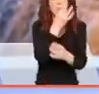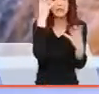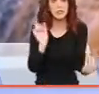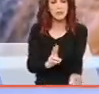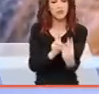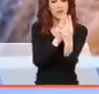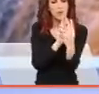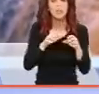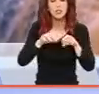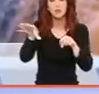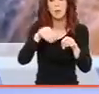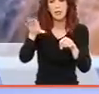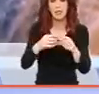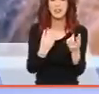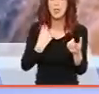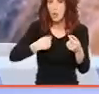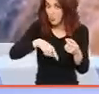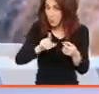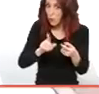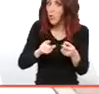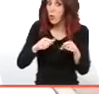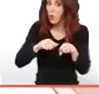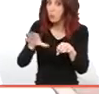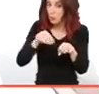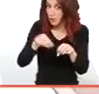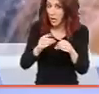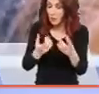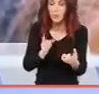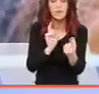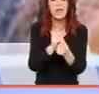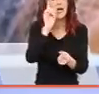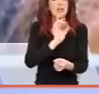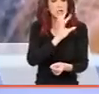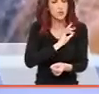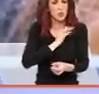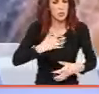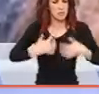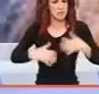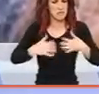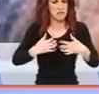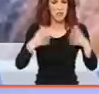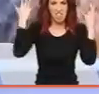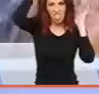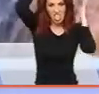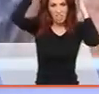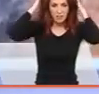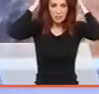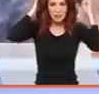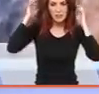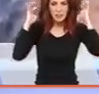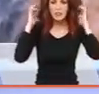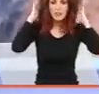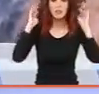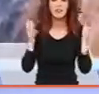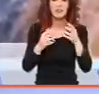cruzei no supermercado, fico que a balsa também vai ao corredor dos frescos e também pede desconto em cartão. A senhora, visivelmente perturbada e despenteada, porque eu, teoricamente,